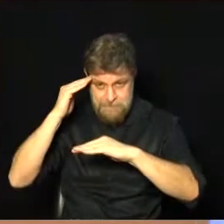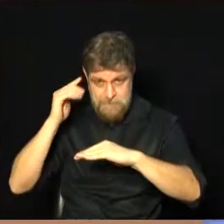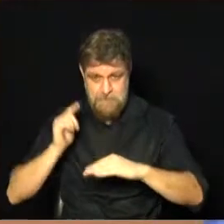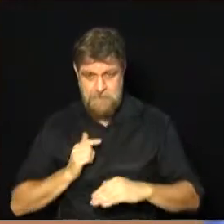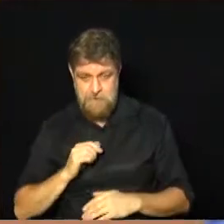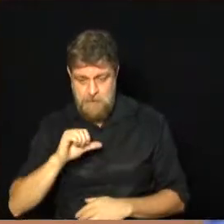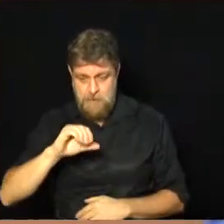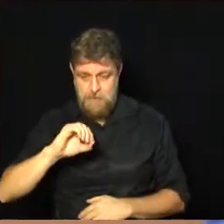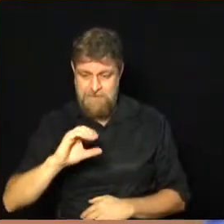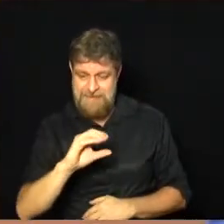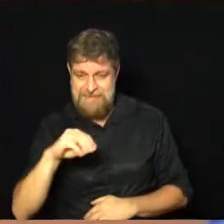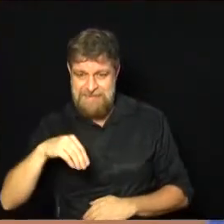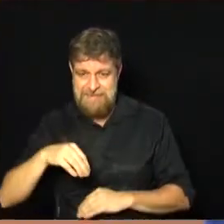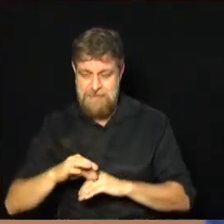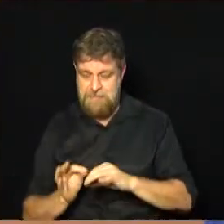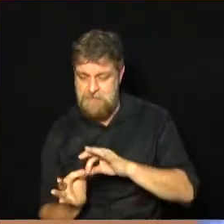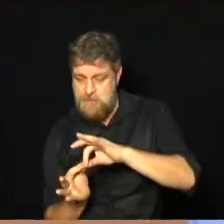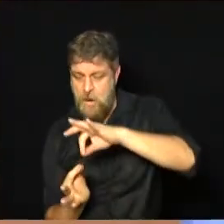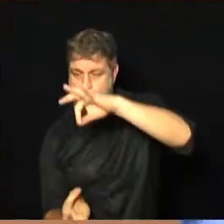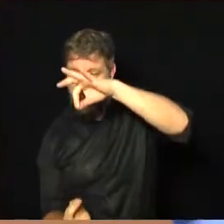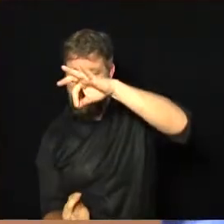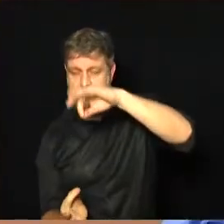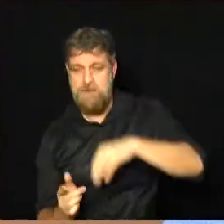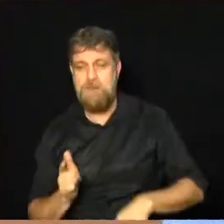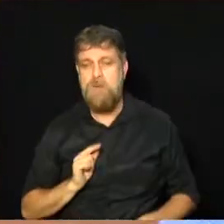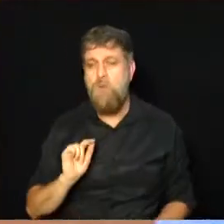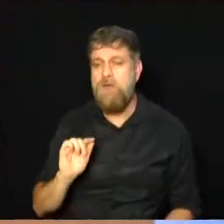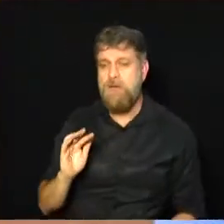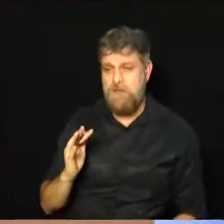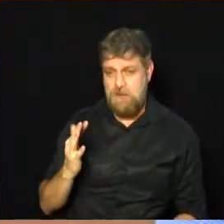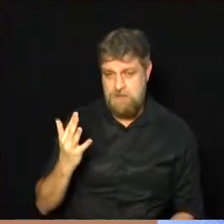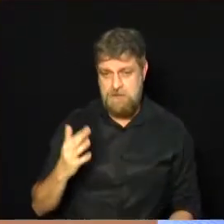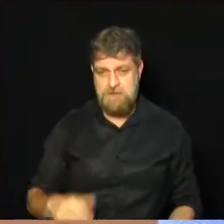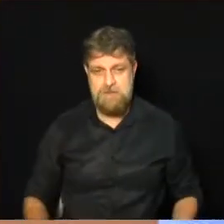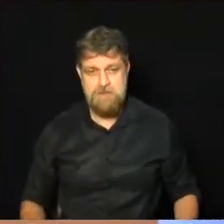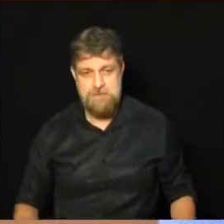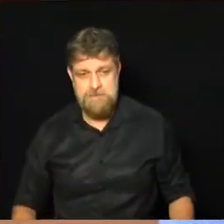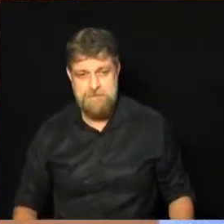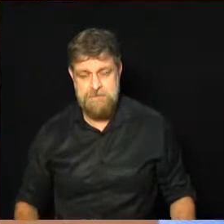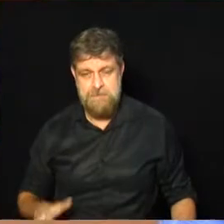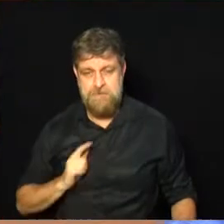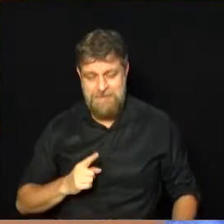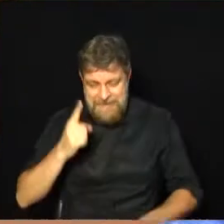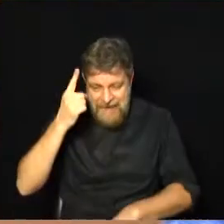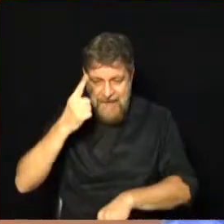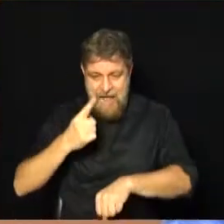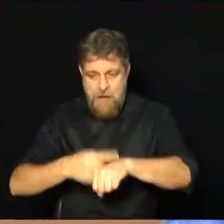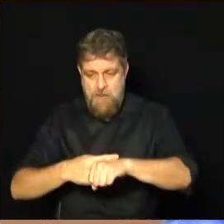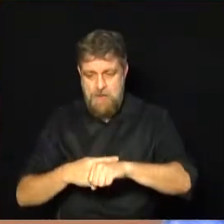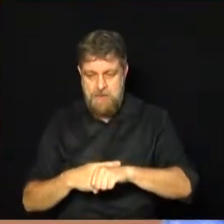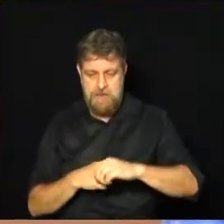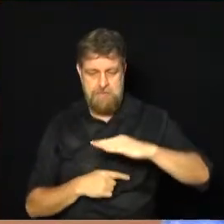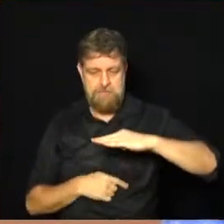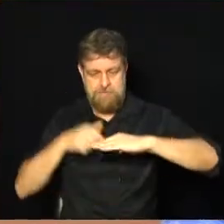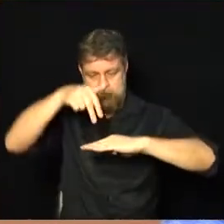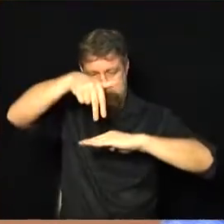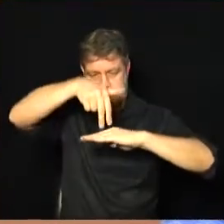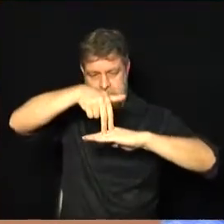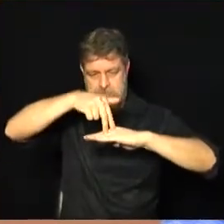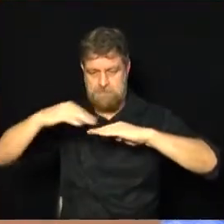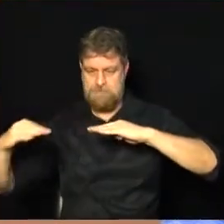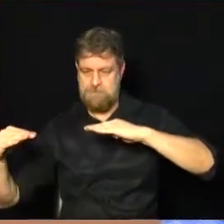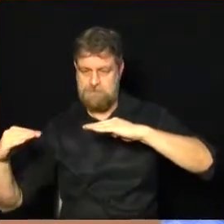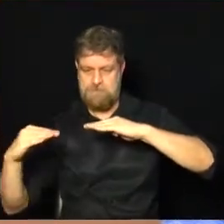90 centímetros de altura. Então, com isso, o que acontece? O embarque das pessoas e o desembarque é